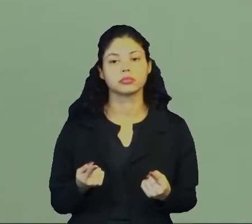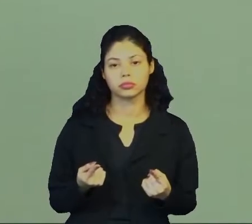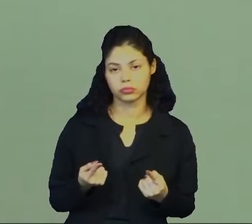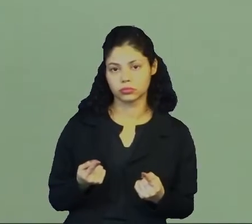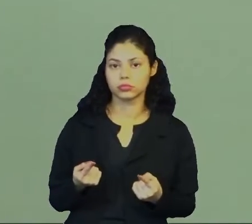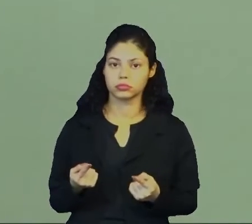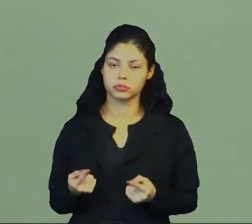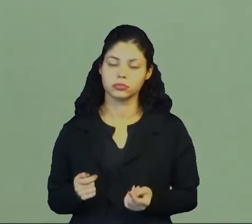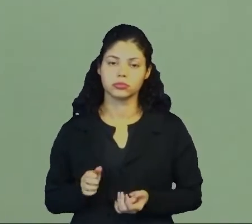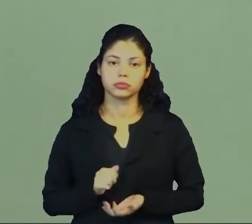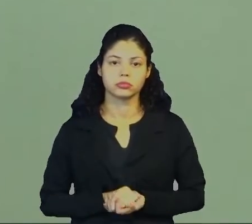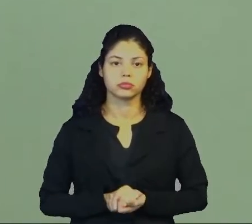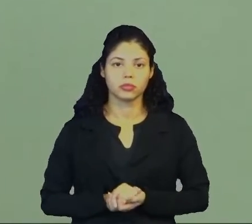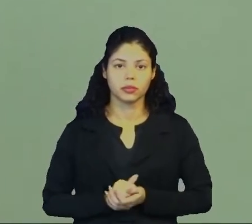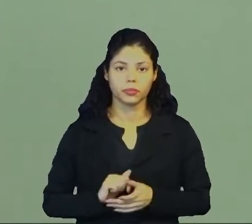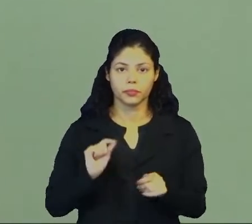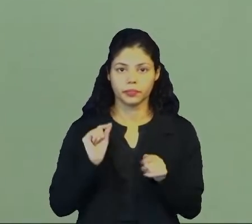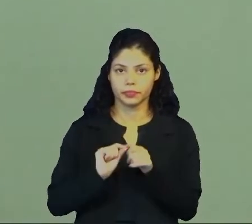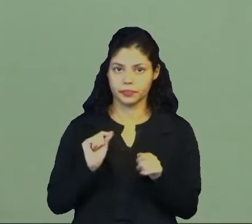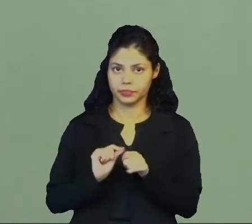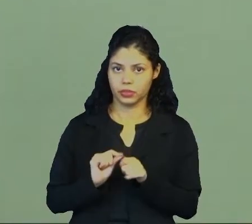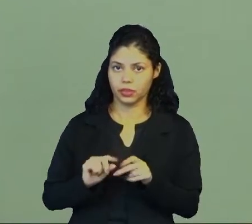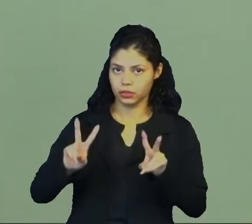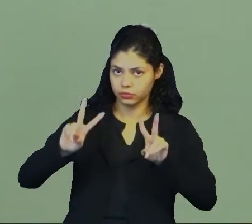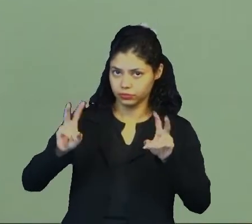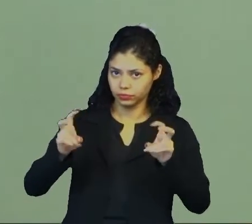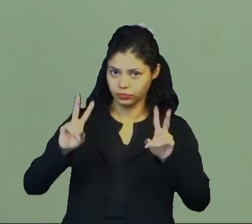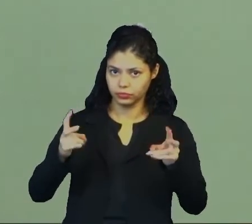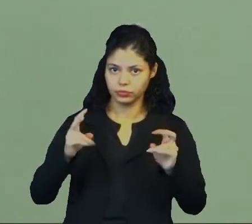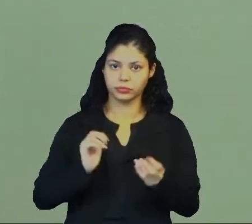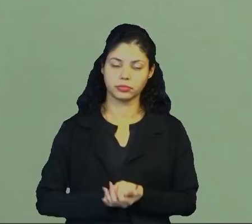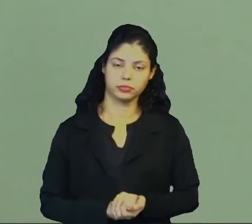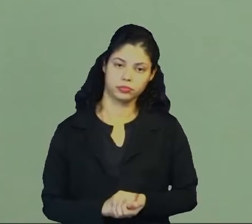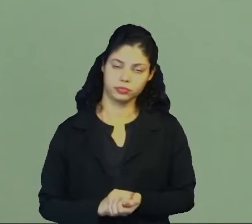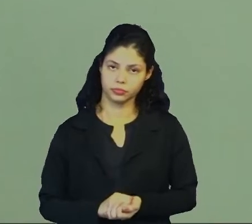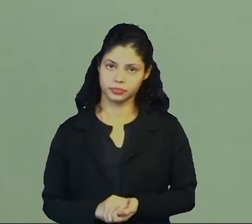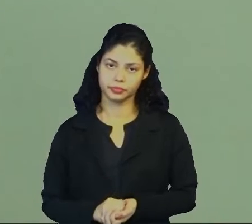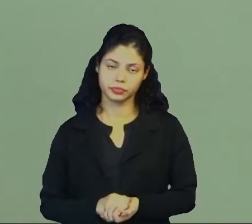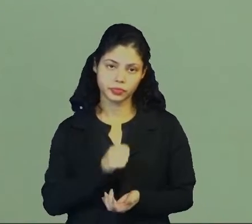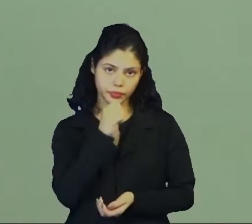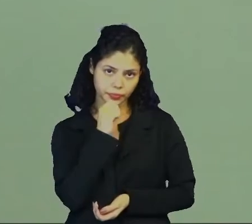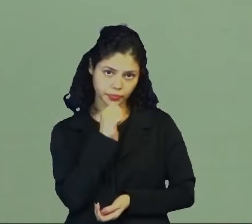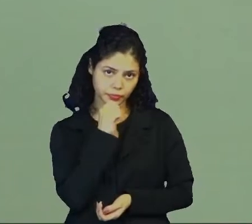embora, fazendo aí, um parênteses, uma ressalva,